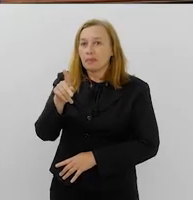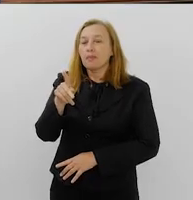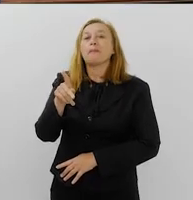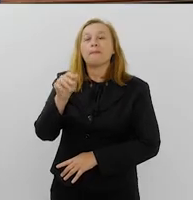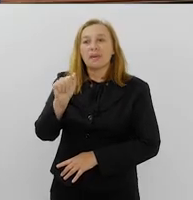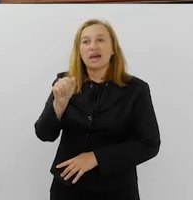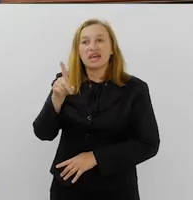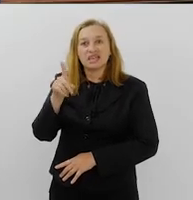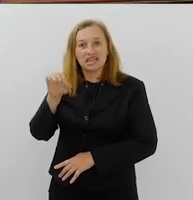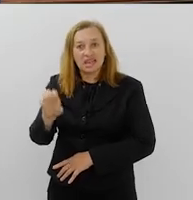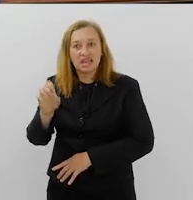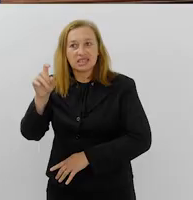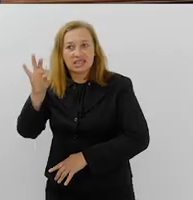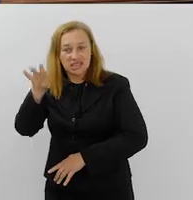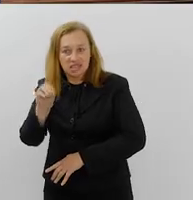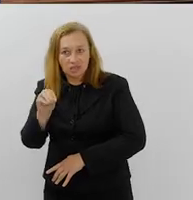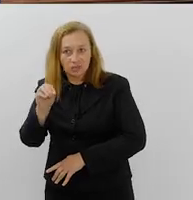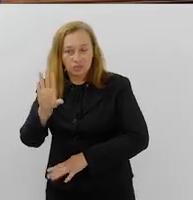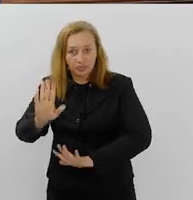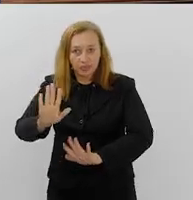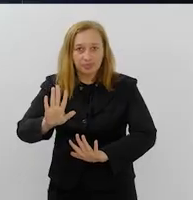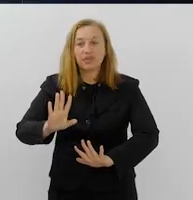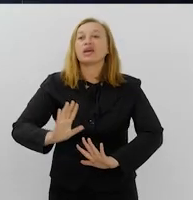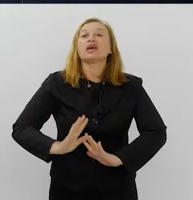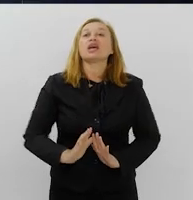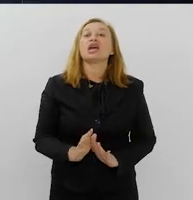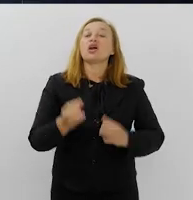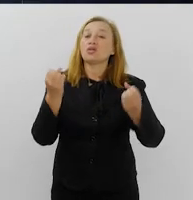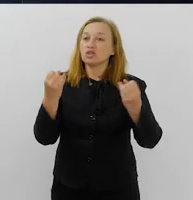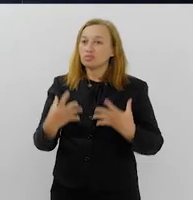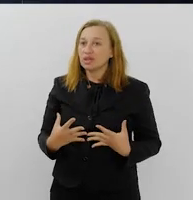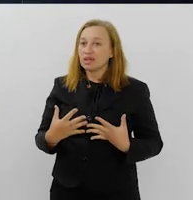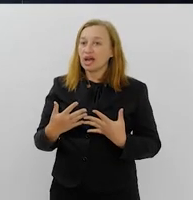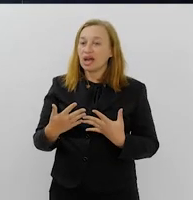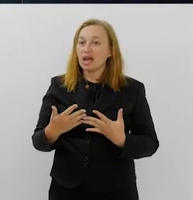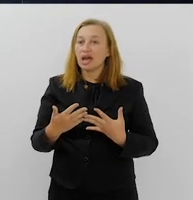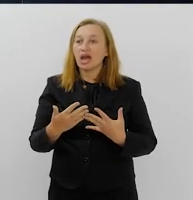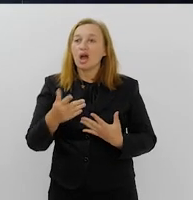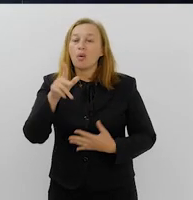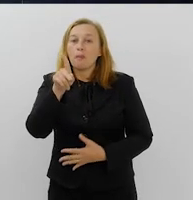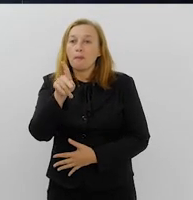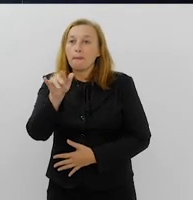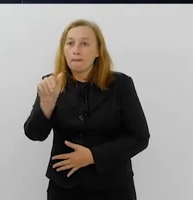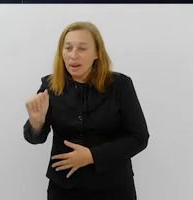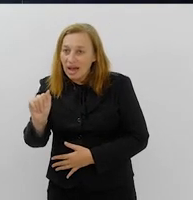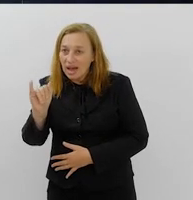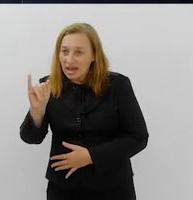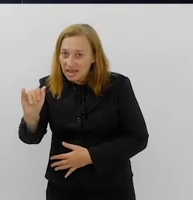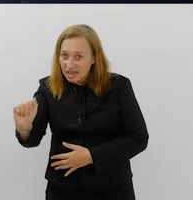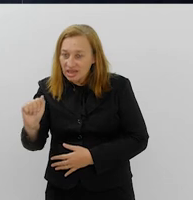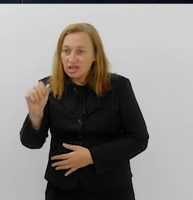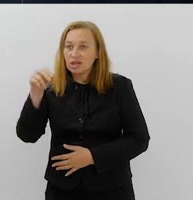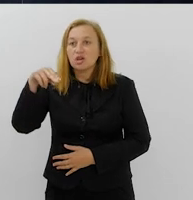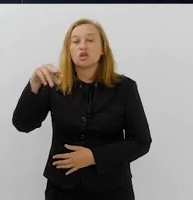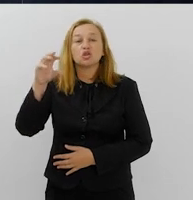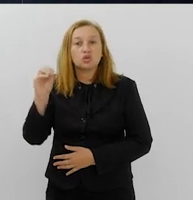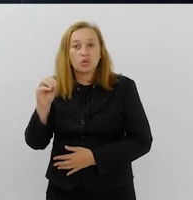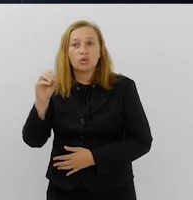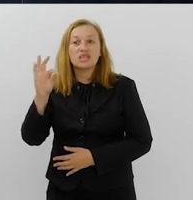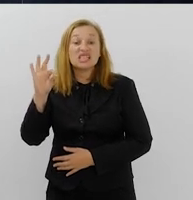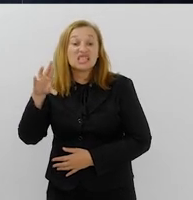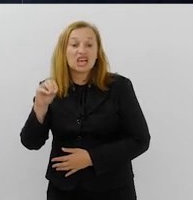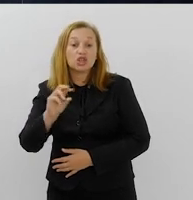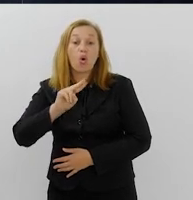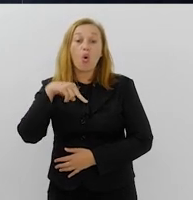um santo. pai de santo. Perfeito. Eu gosto até de dizer que é um pai no santo, É, que eu acho mais correto.